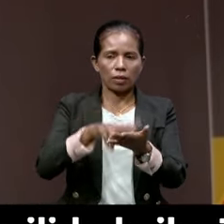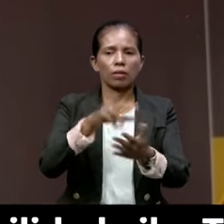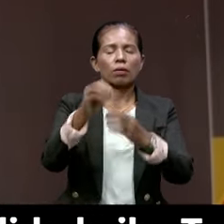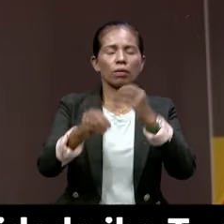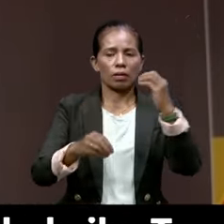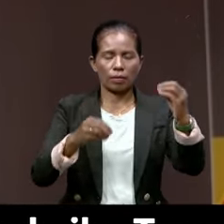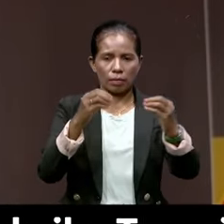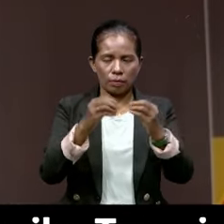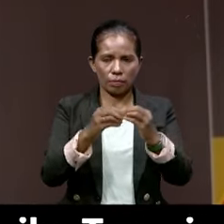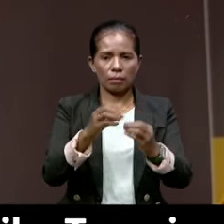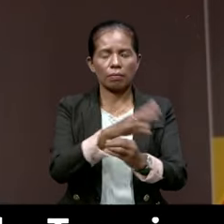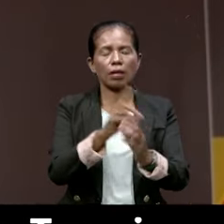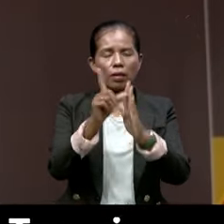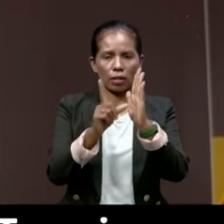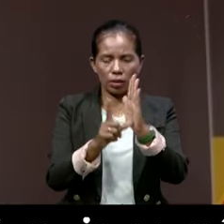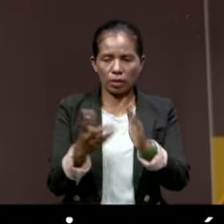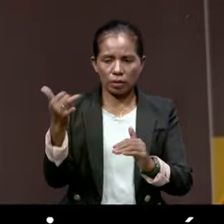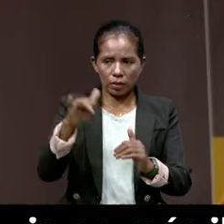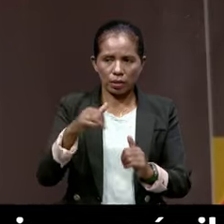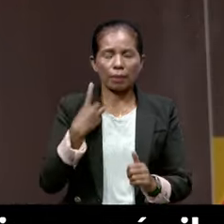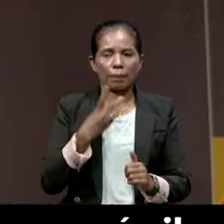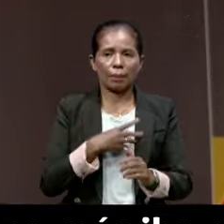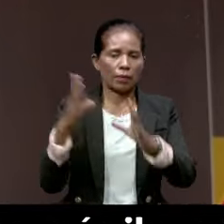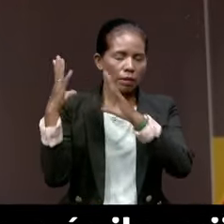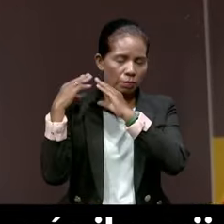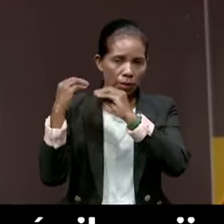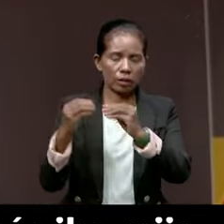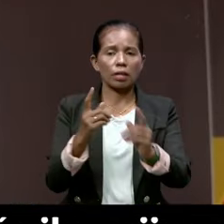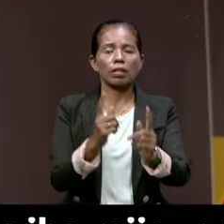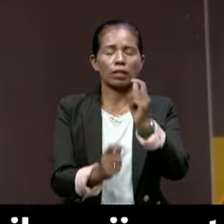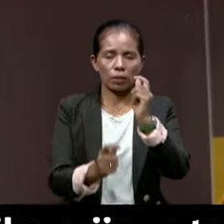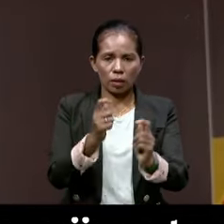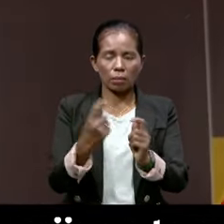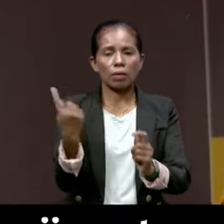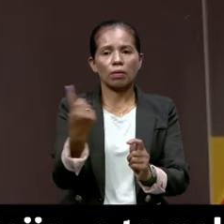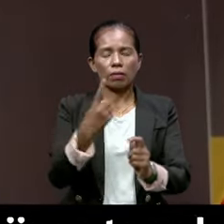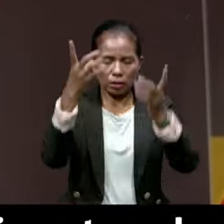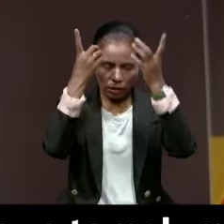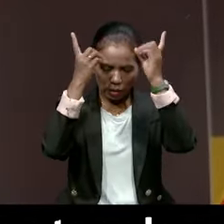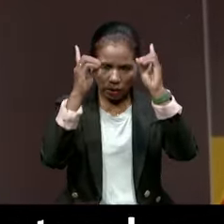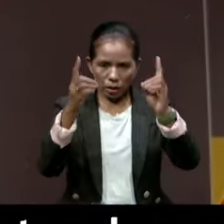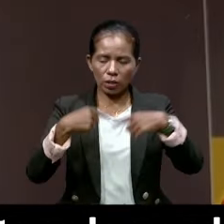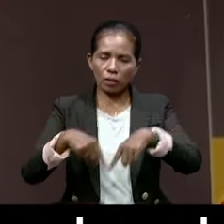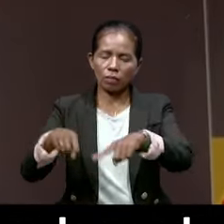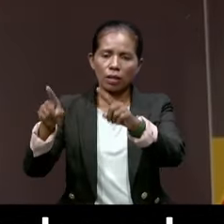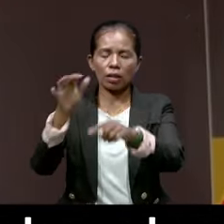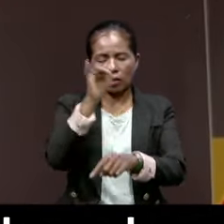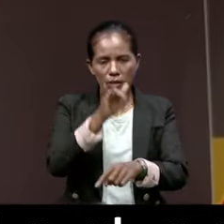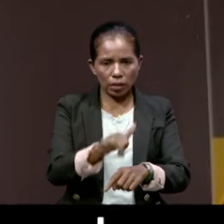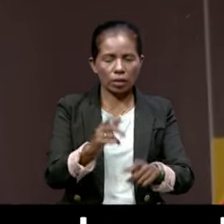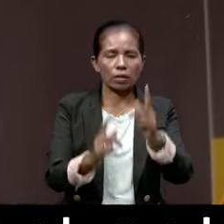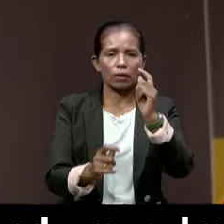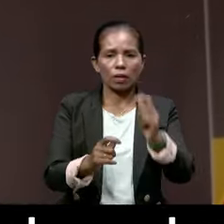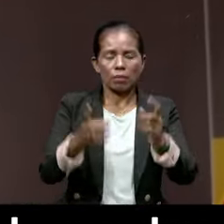extradição. A minha esperança é que o tribunal, mas se decide, se nem ato fila, nem ato hera, tribunal, mas se